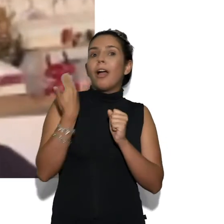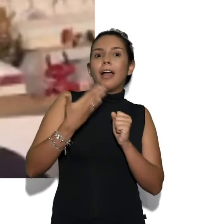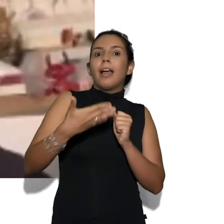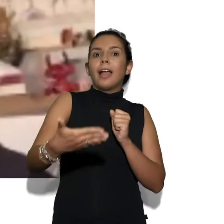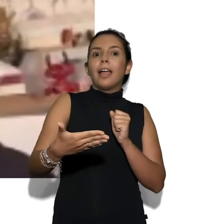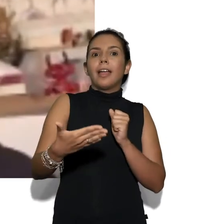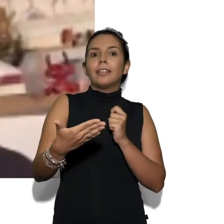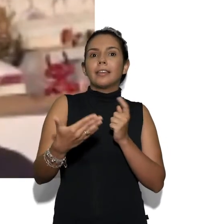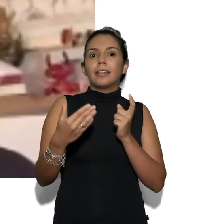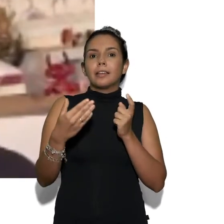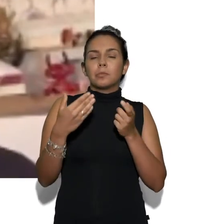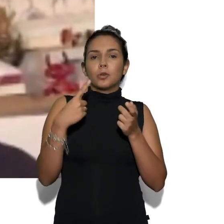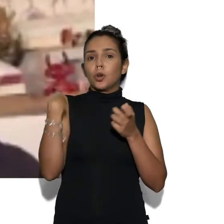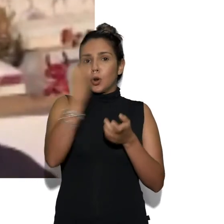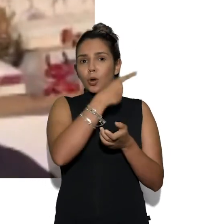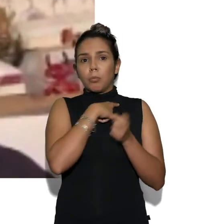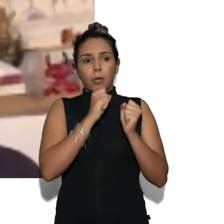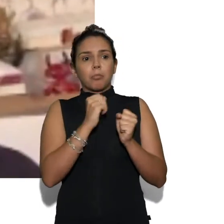não? Porque